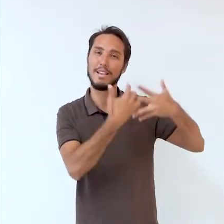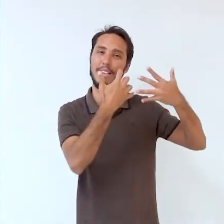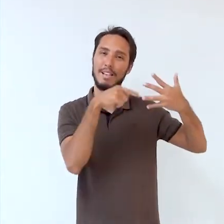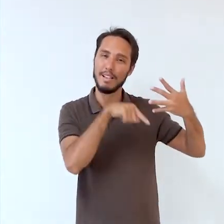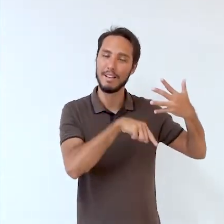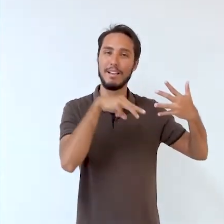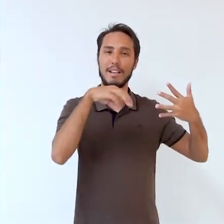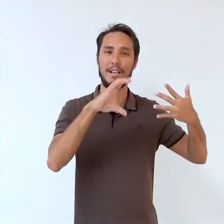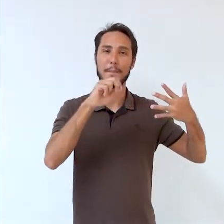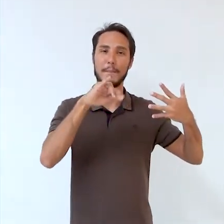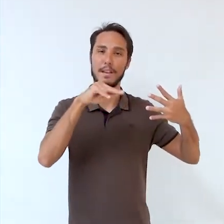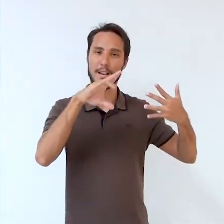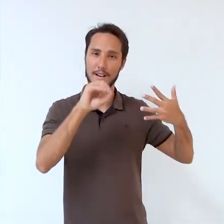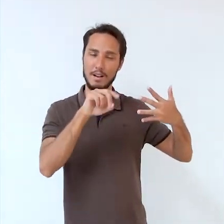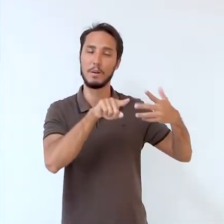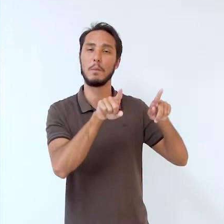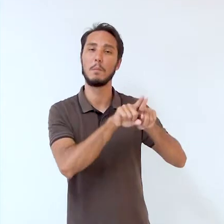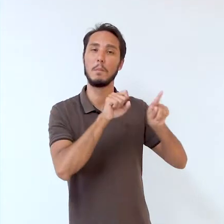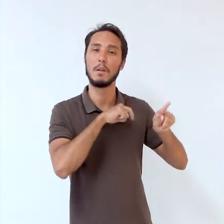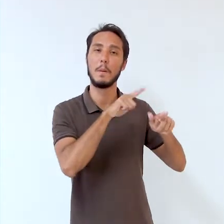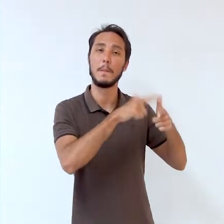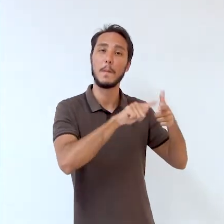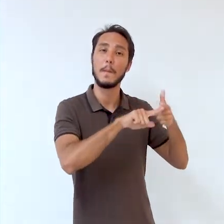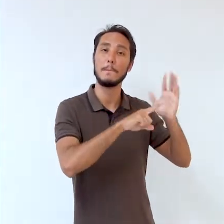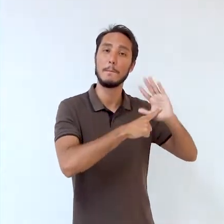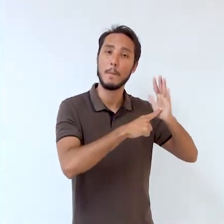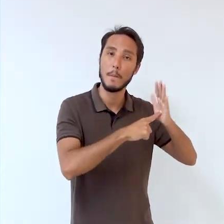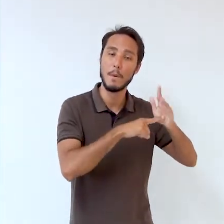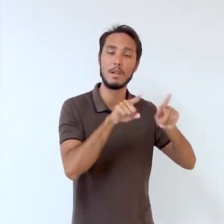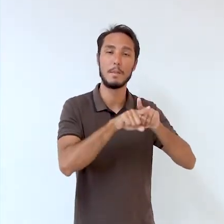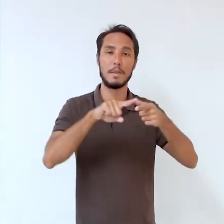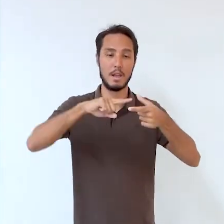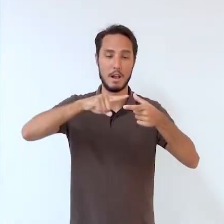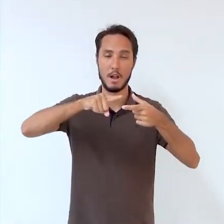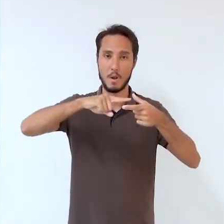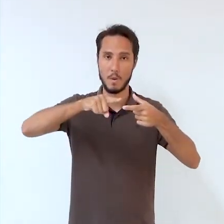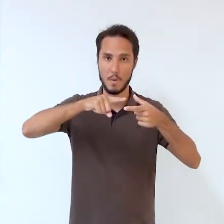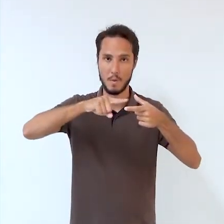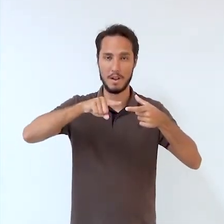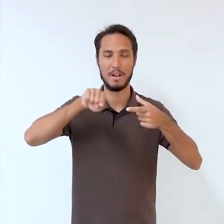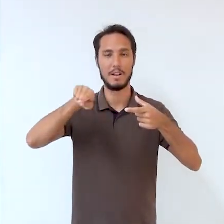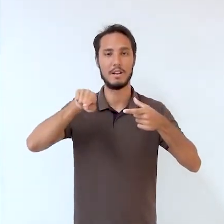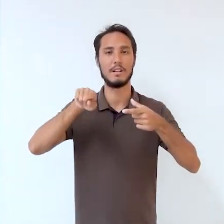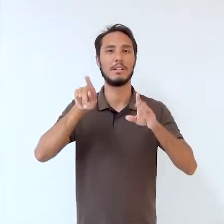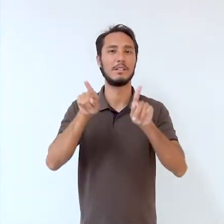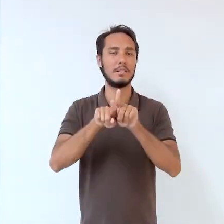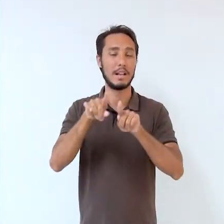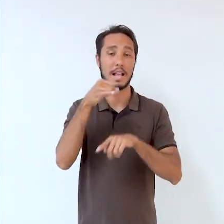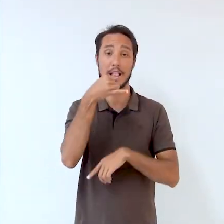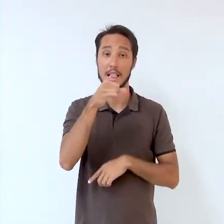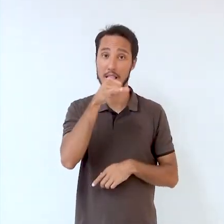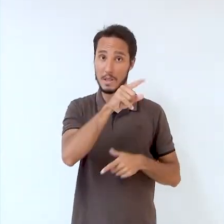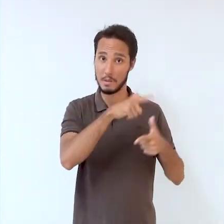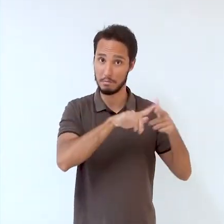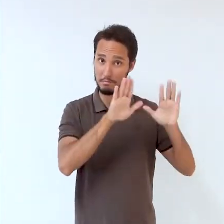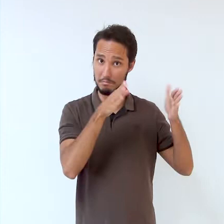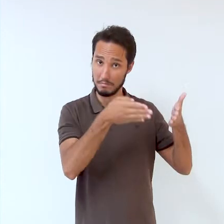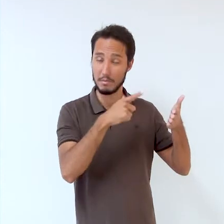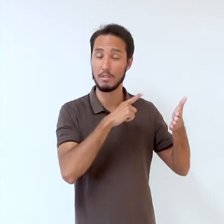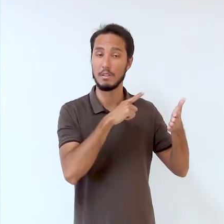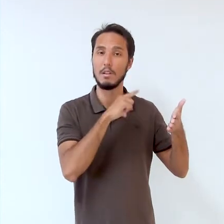mecânica, podemos citar problemas no motor e na agulha. Em relação à parte